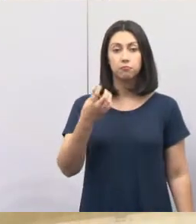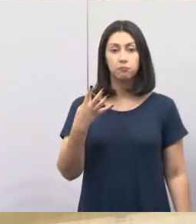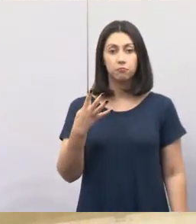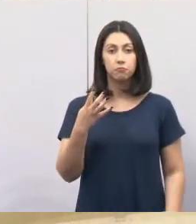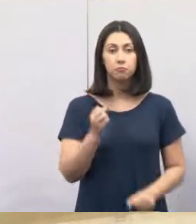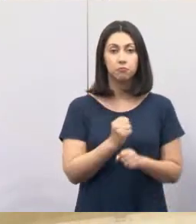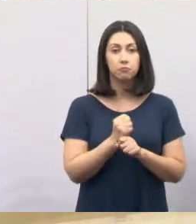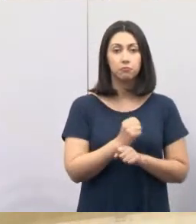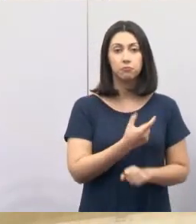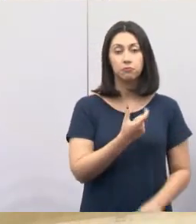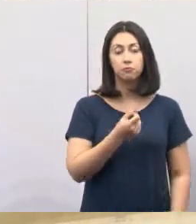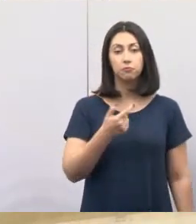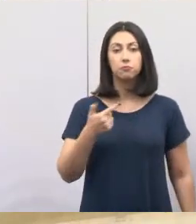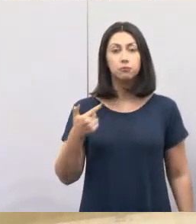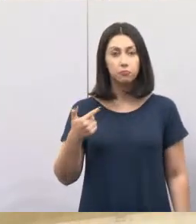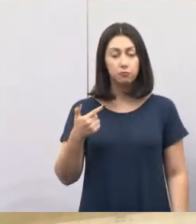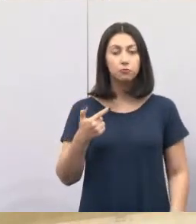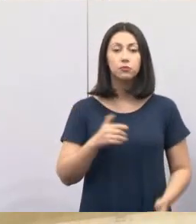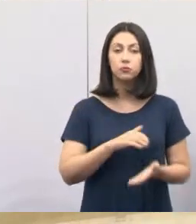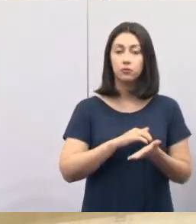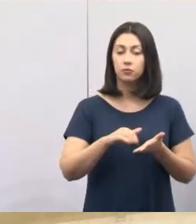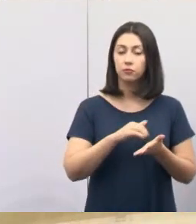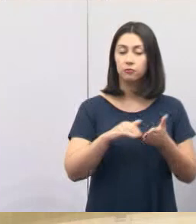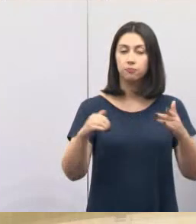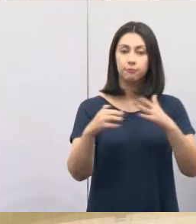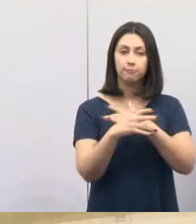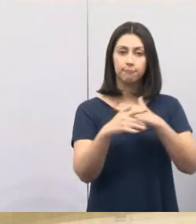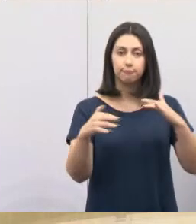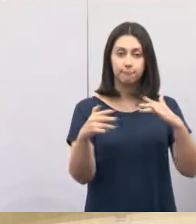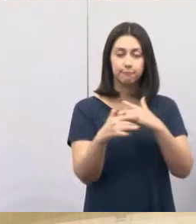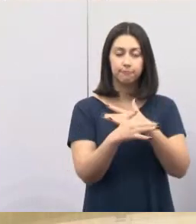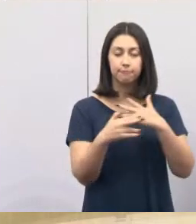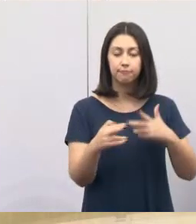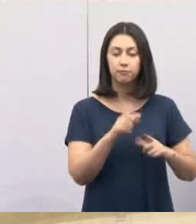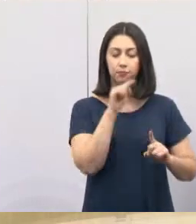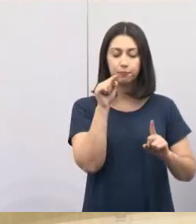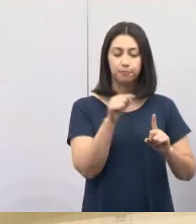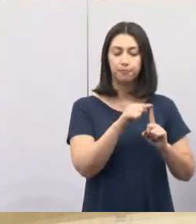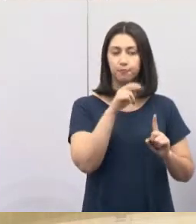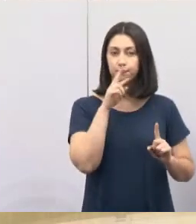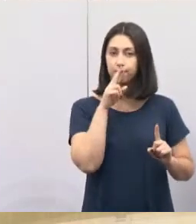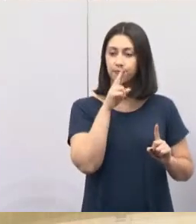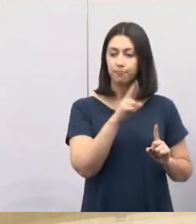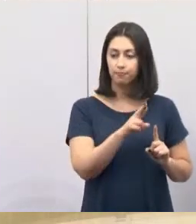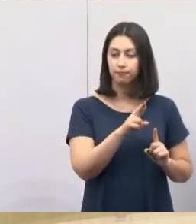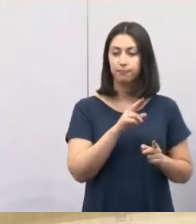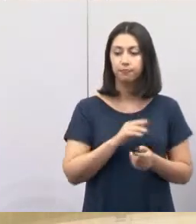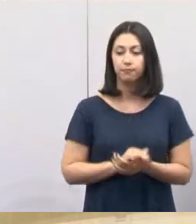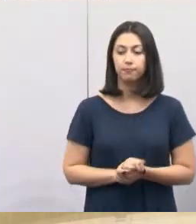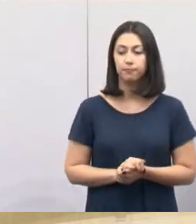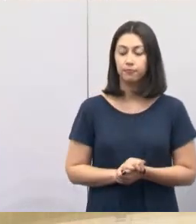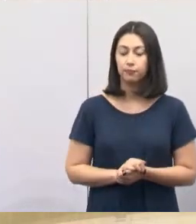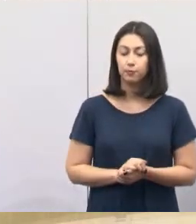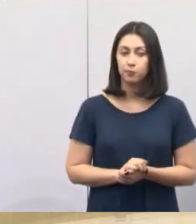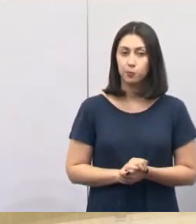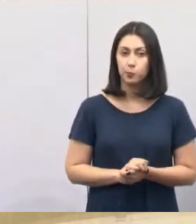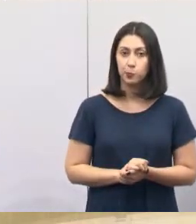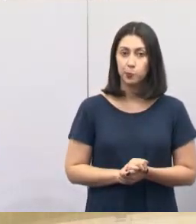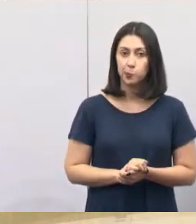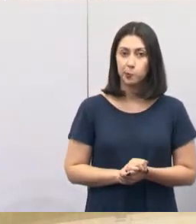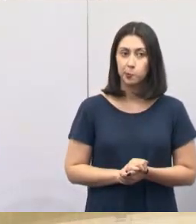704/2022, CEMOB, expedido pela Secretaria de Mobilidade Urbana, a fim de responder aos questionamentos apresentados.